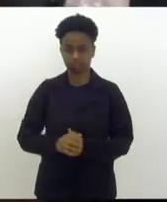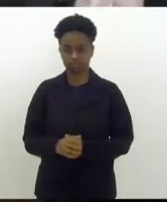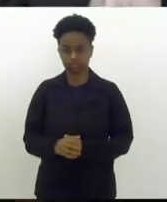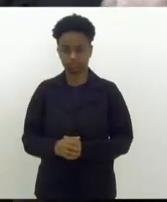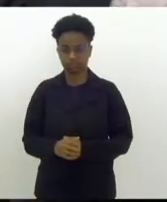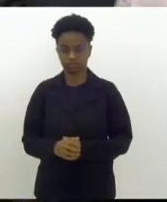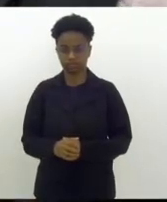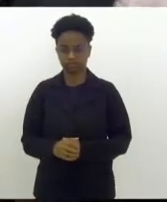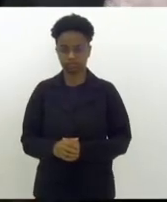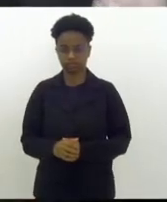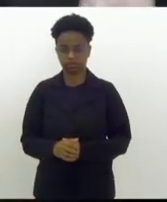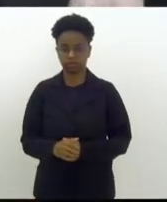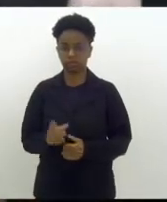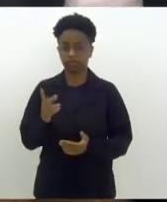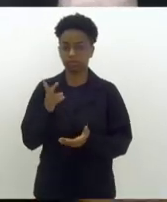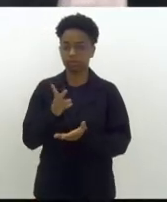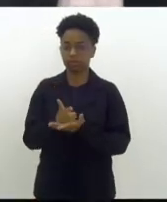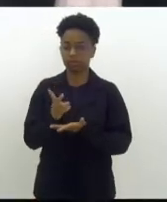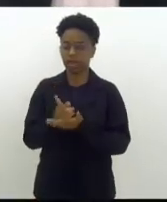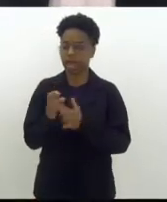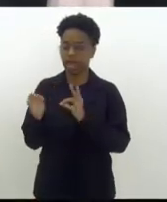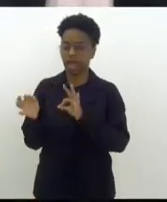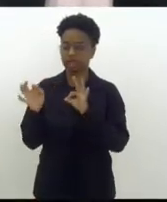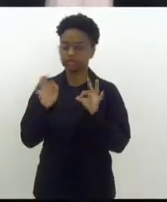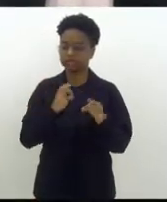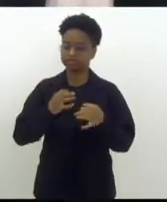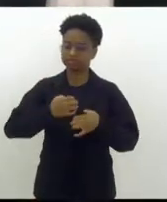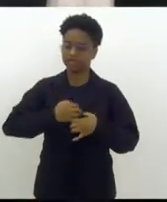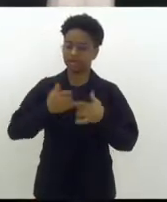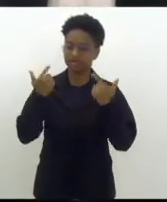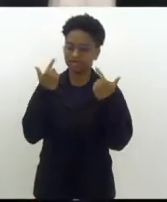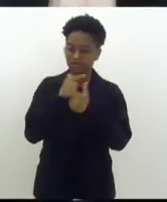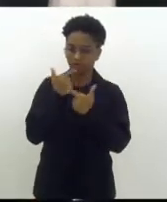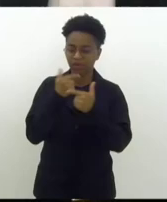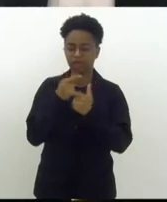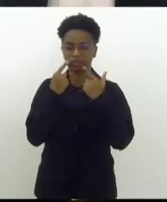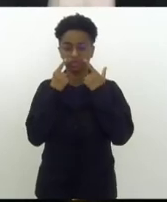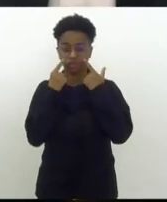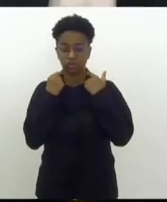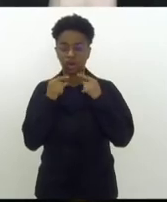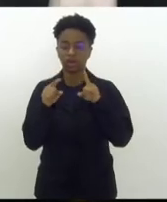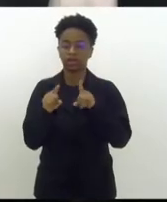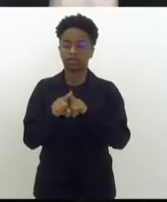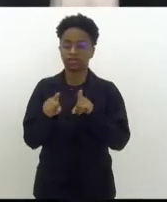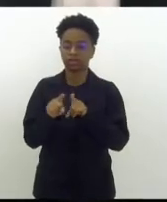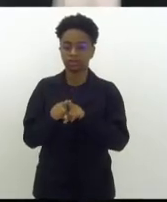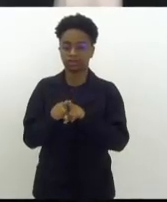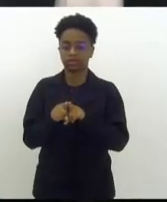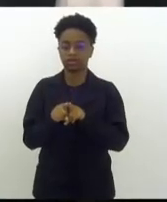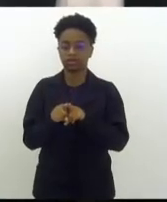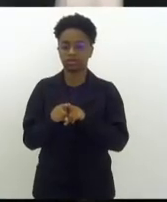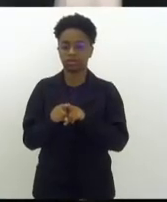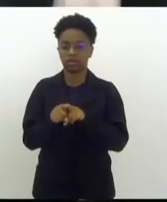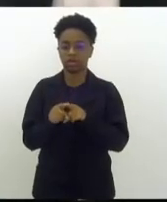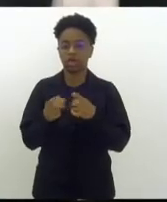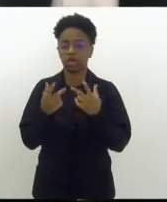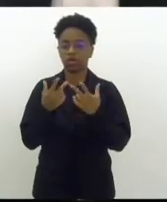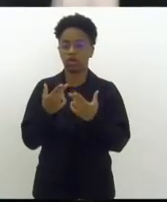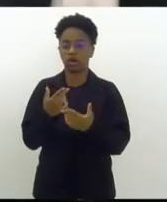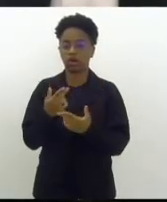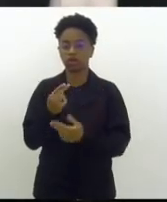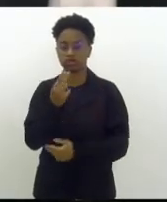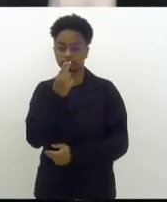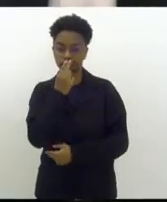castrinhos fez sorrir nos fez chorar e segundo Charlie Chaplin